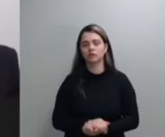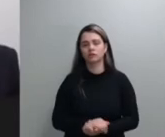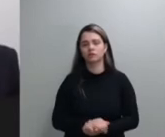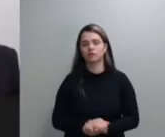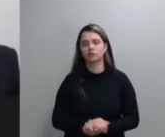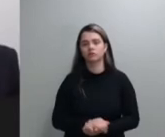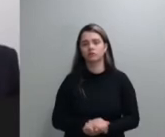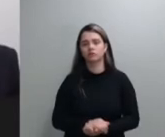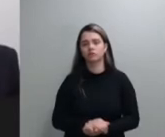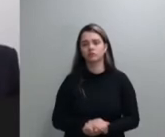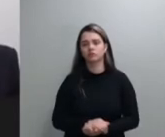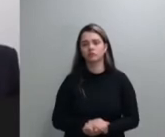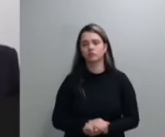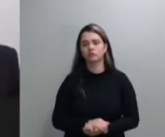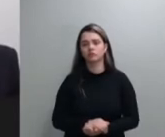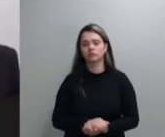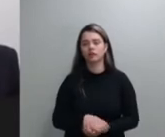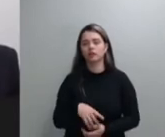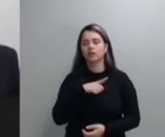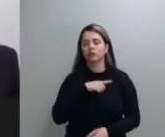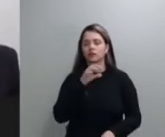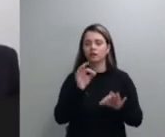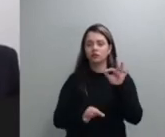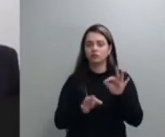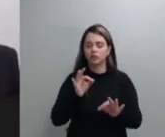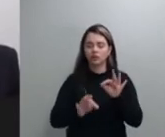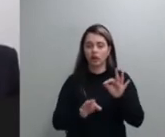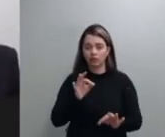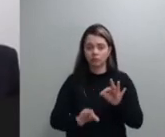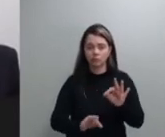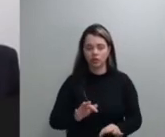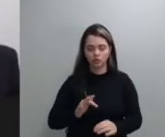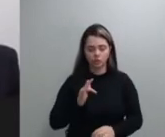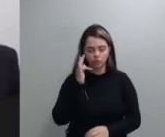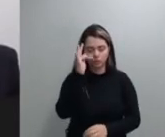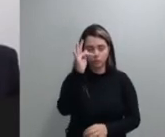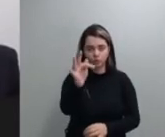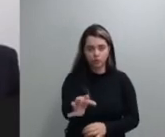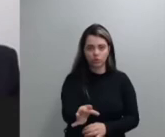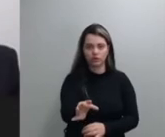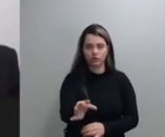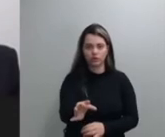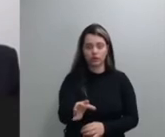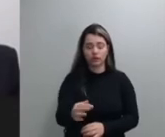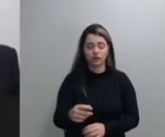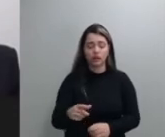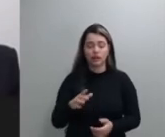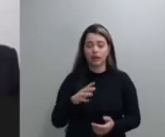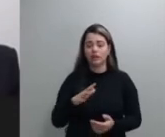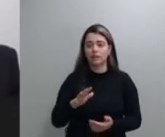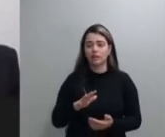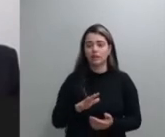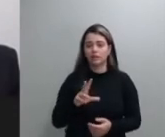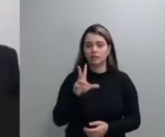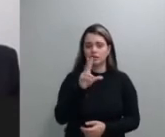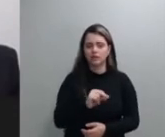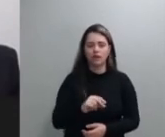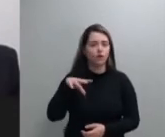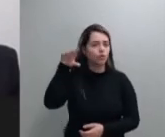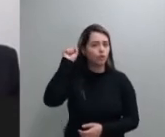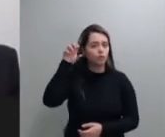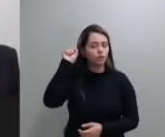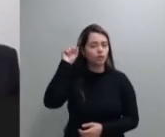e no caso aqui houve o julgamento antecipado da LIDE sem a ouvida de testemunhas requeridas